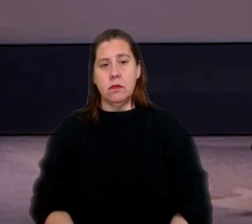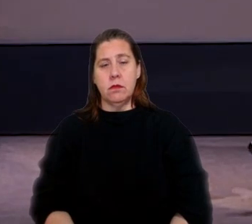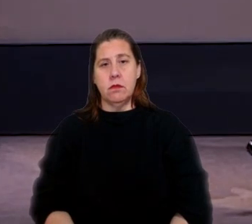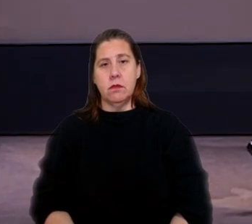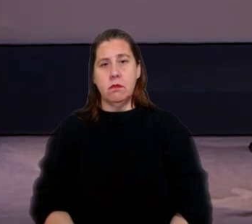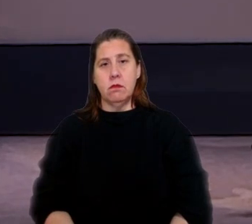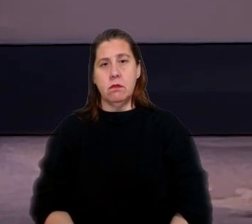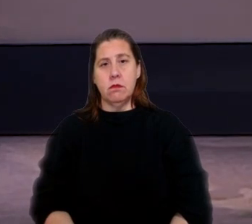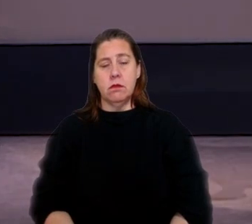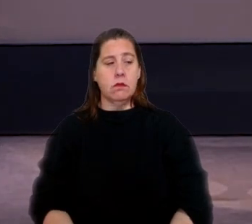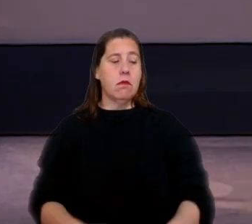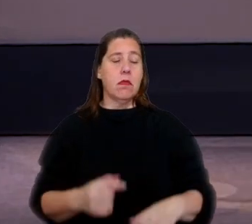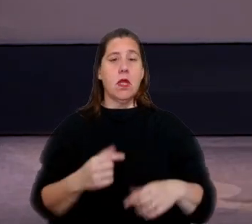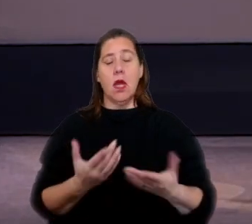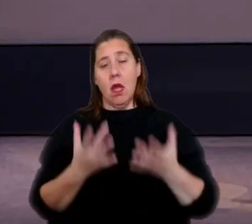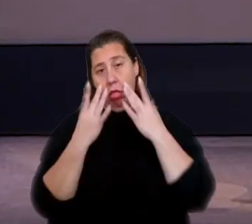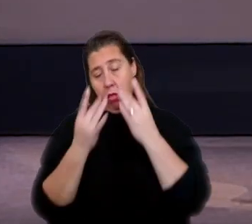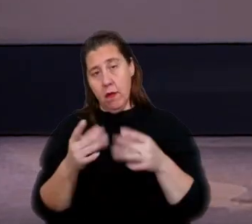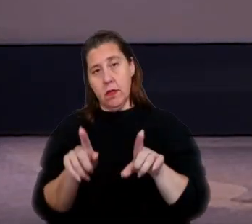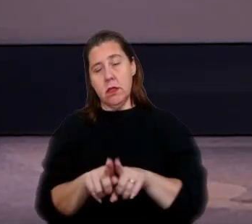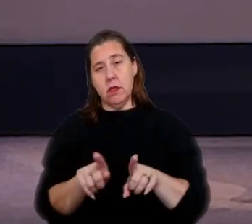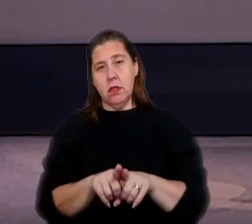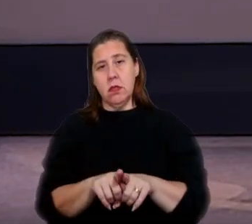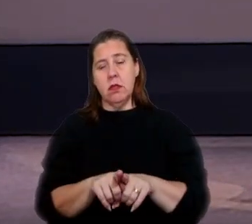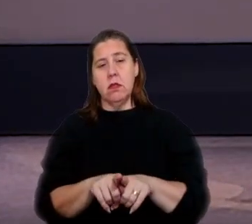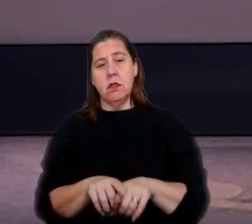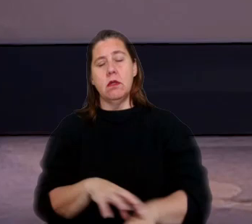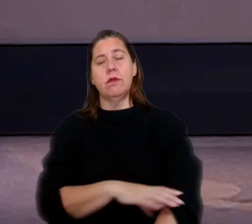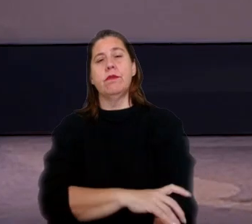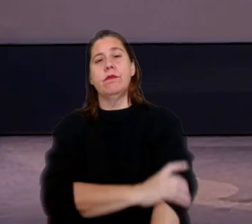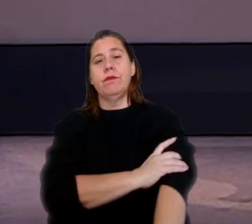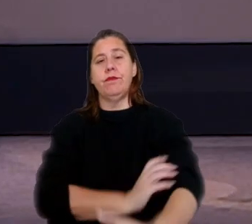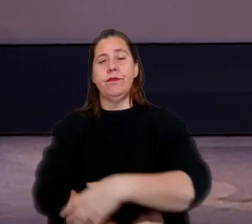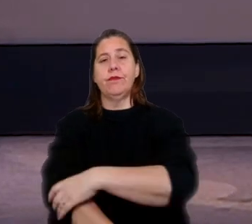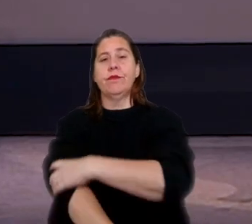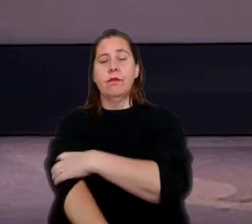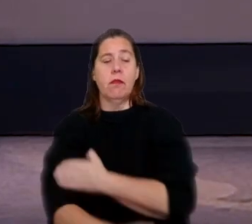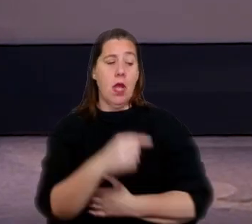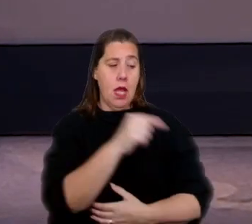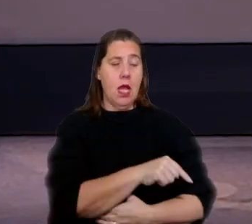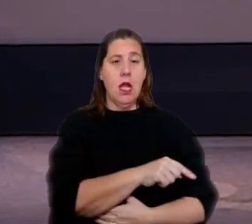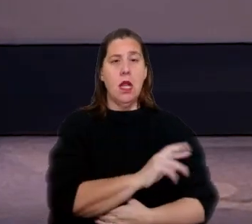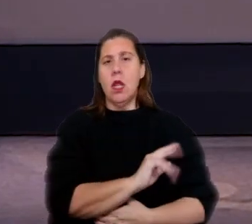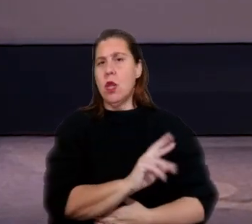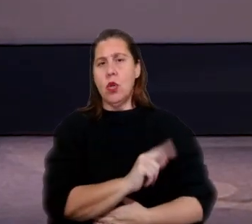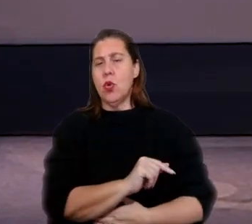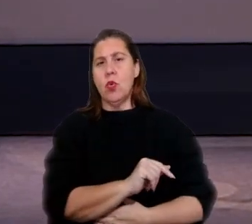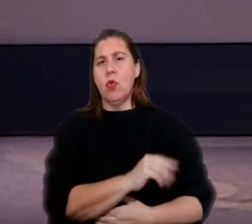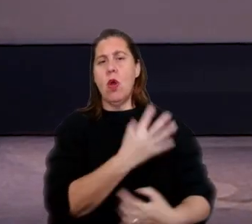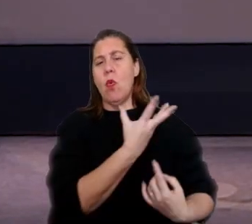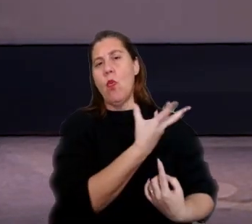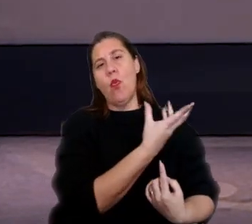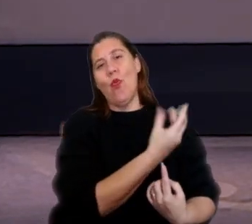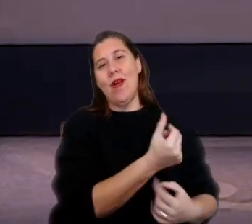psicanalicamente dá para chamar atenção isso aí. E eu queria chamar a atenção também uma coisa do Léo. Ele não é